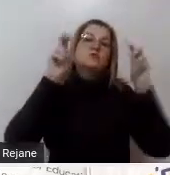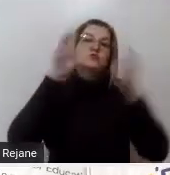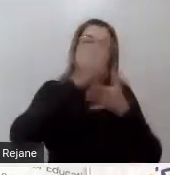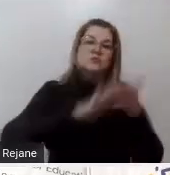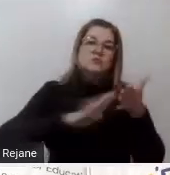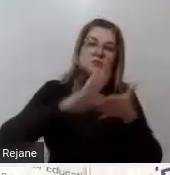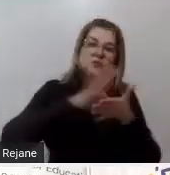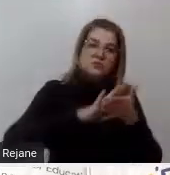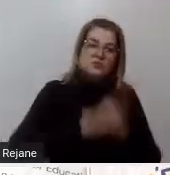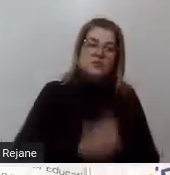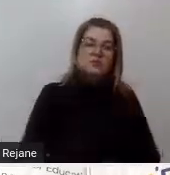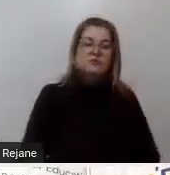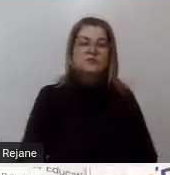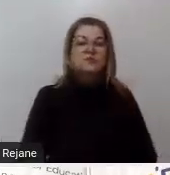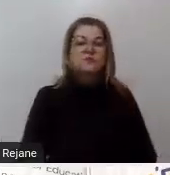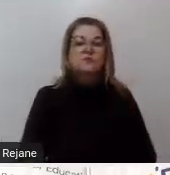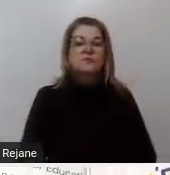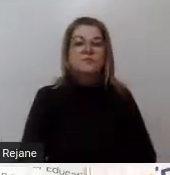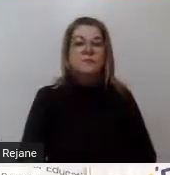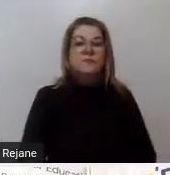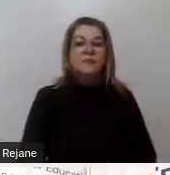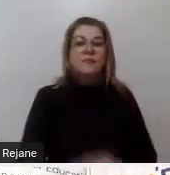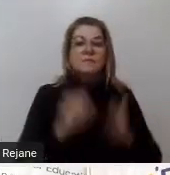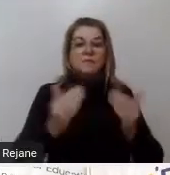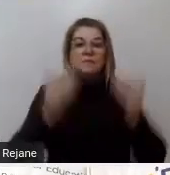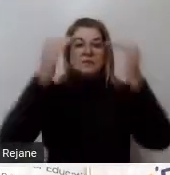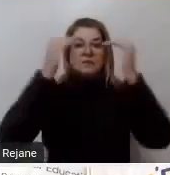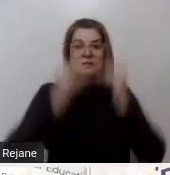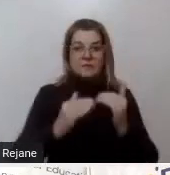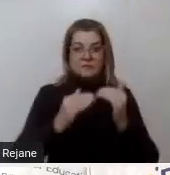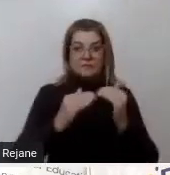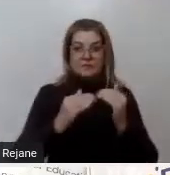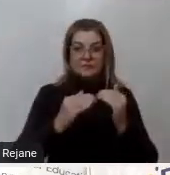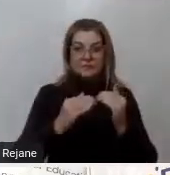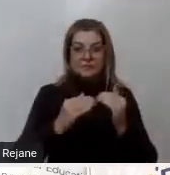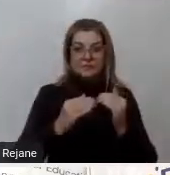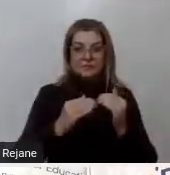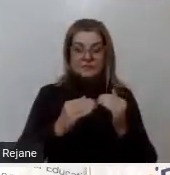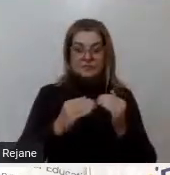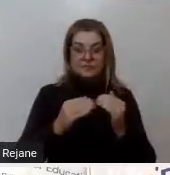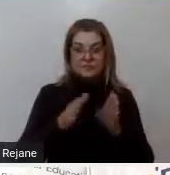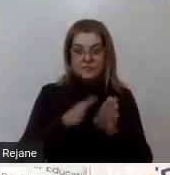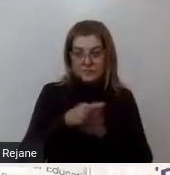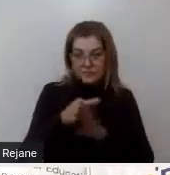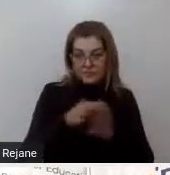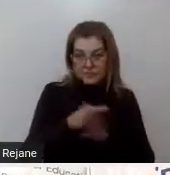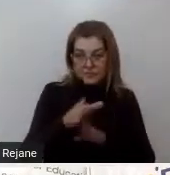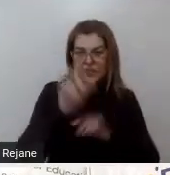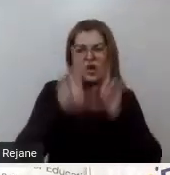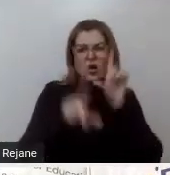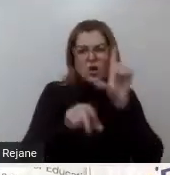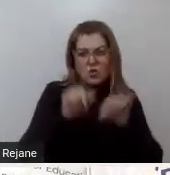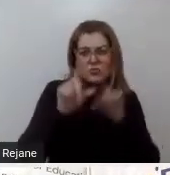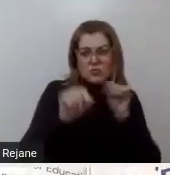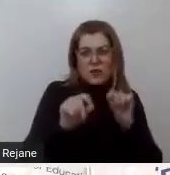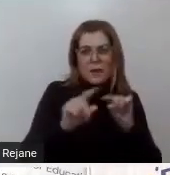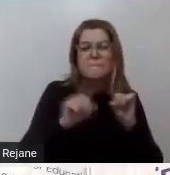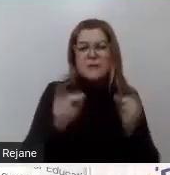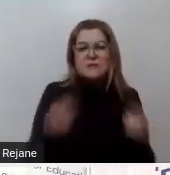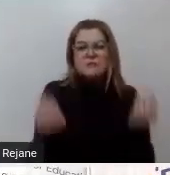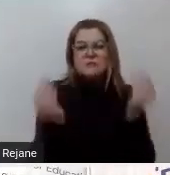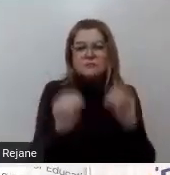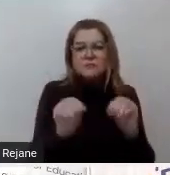tá? Aqui agora, na parte de instruções, apesar de ser opcional, aqui você vai